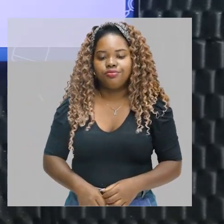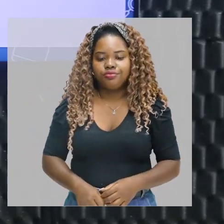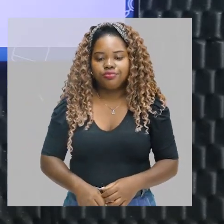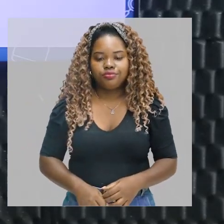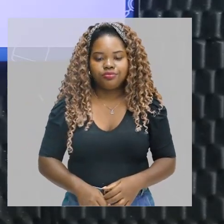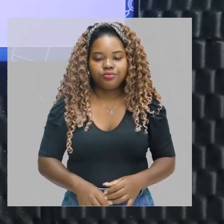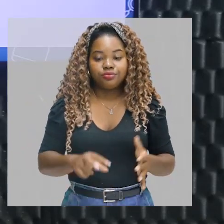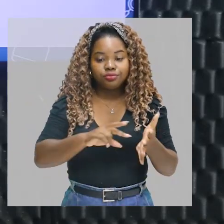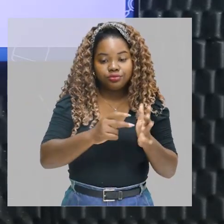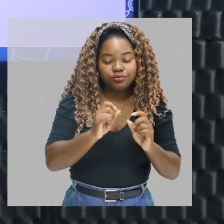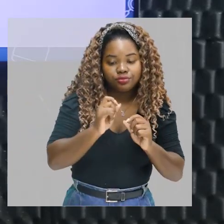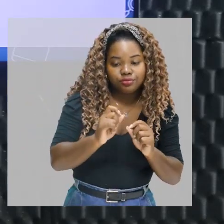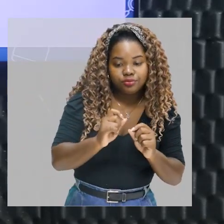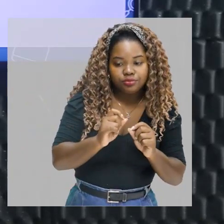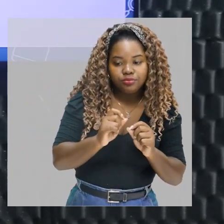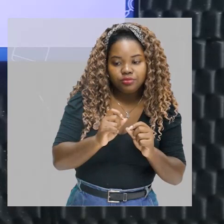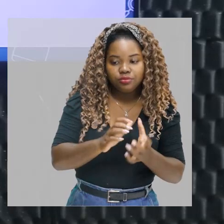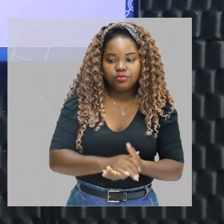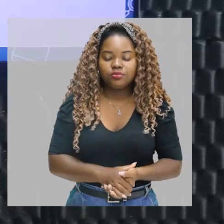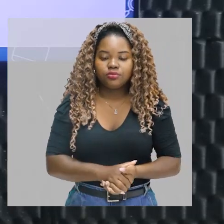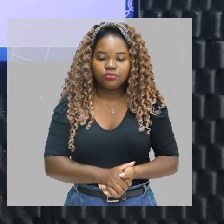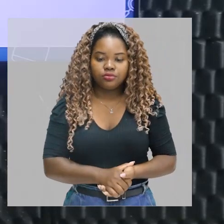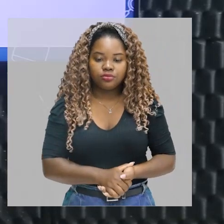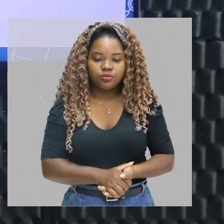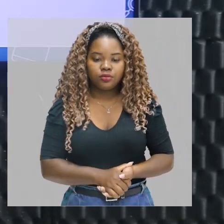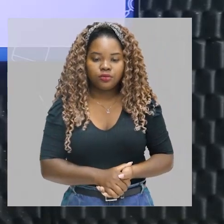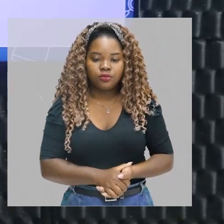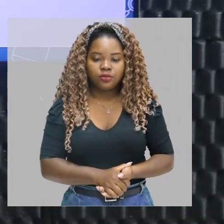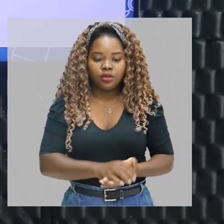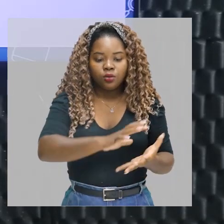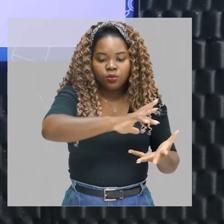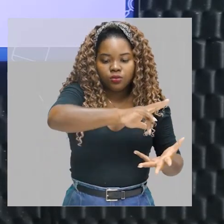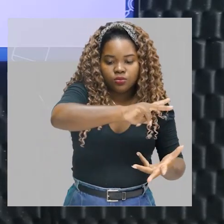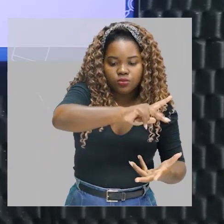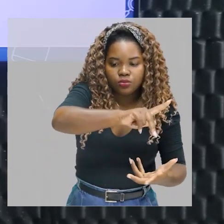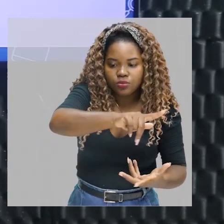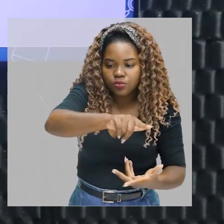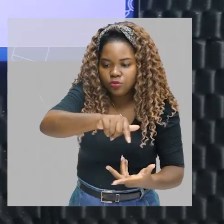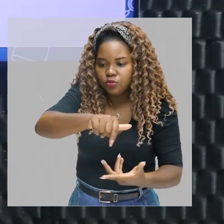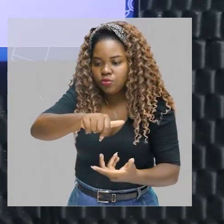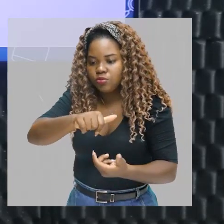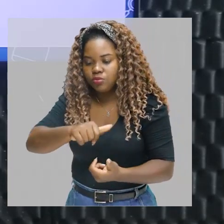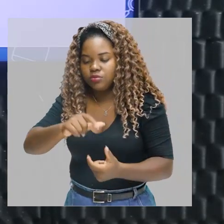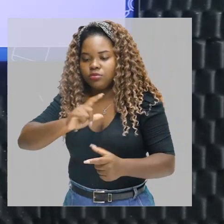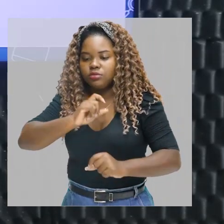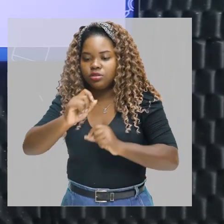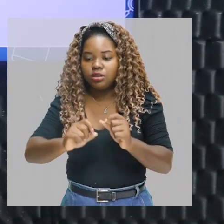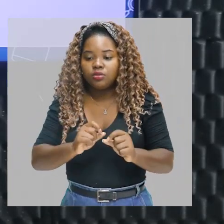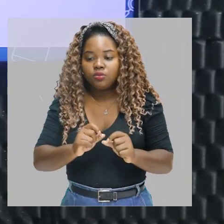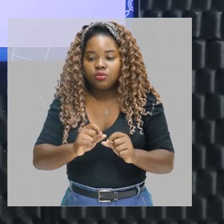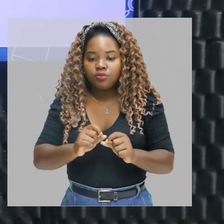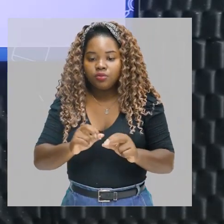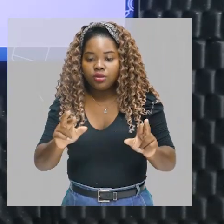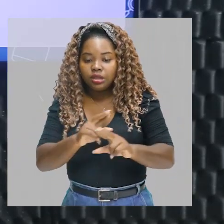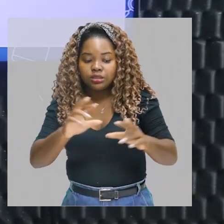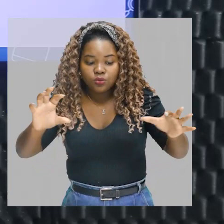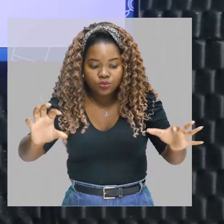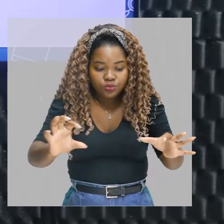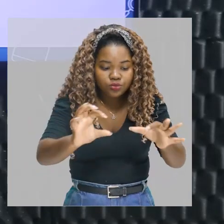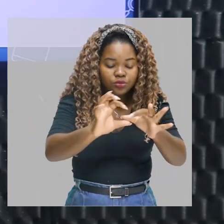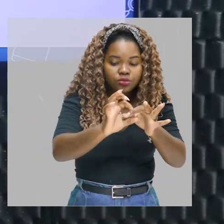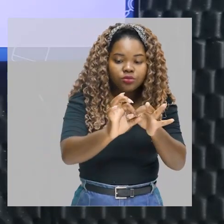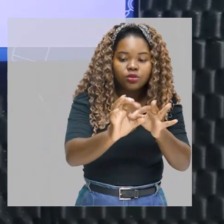seja, começou a se tratar o universo, a natureza, certo? Através de suas conexões. Ou seja,